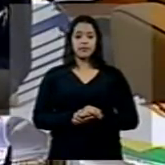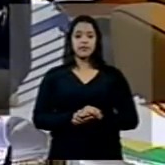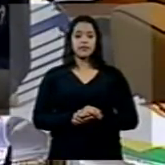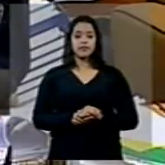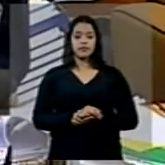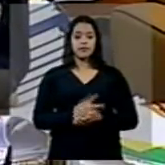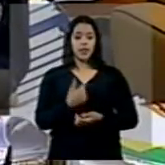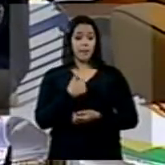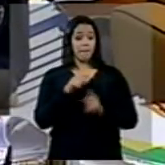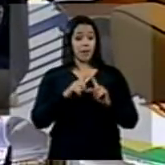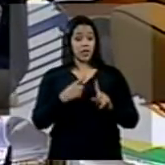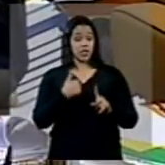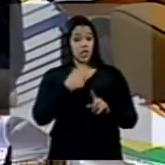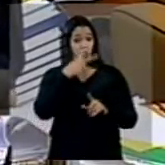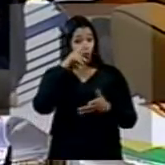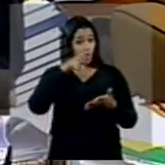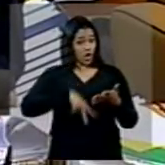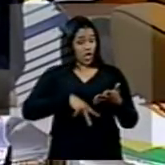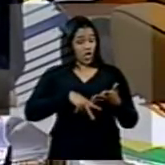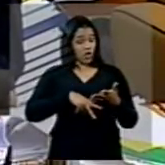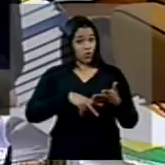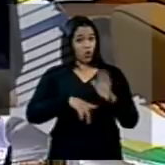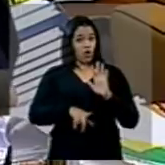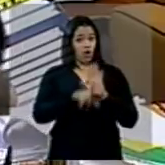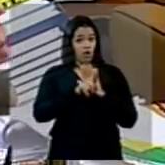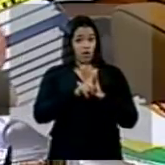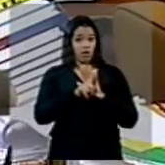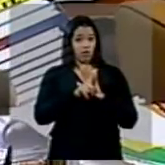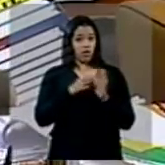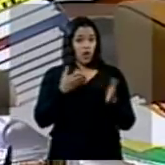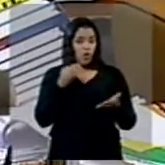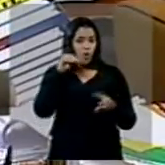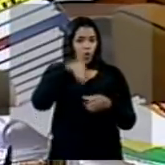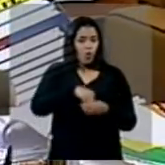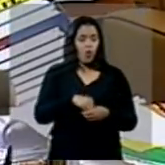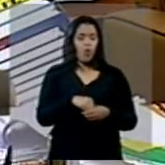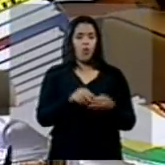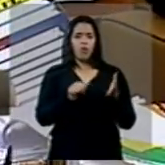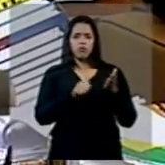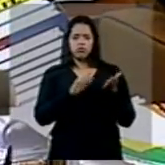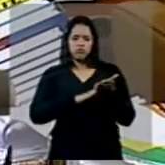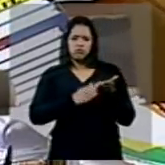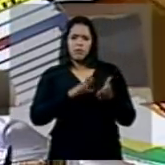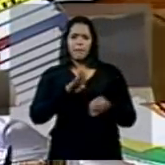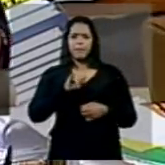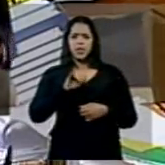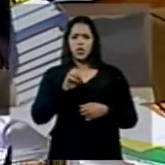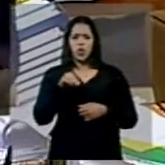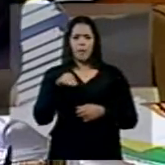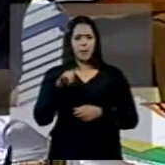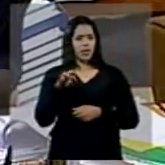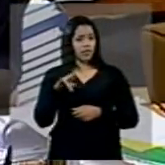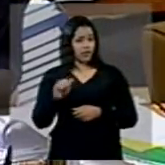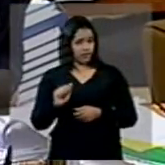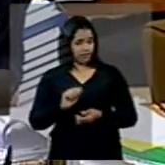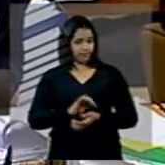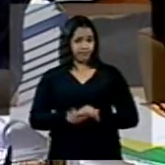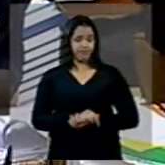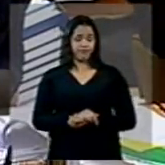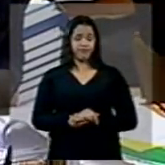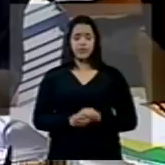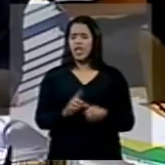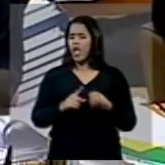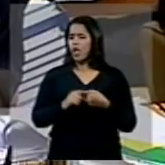presidente, eu leio a lei que introduziu a biometria. E é o